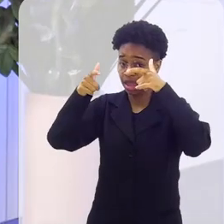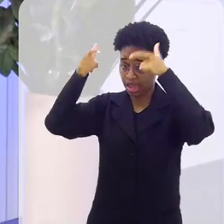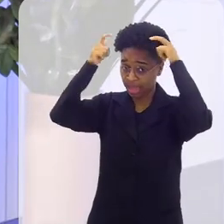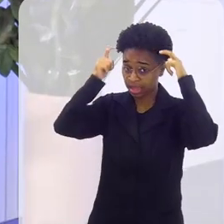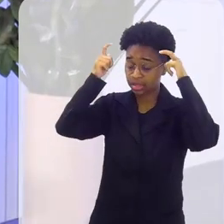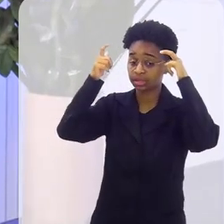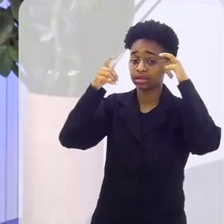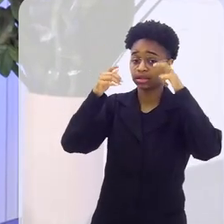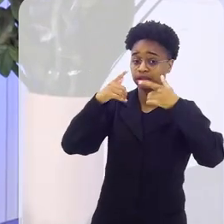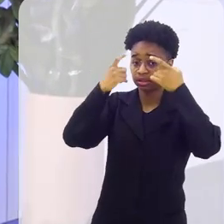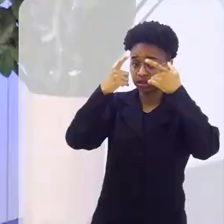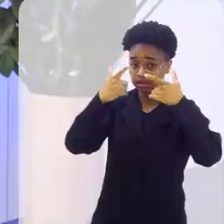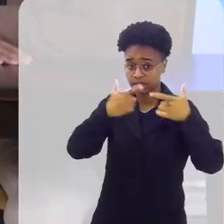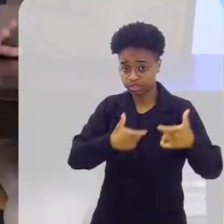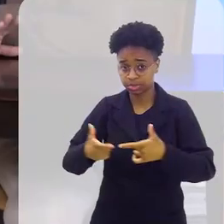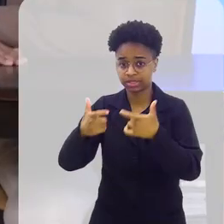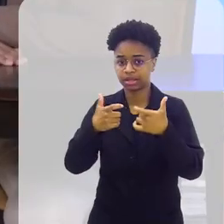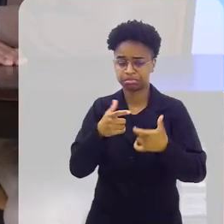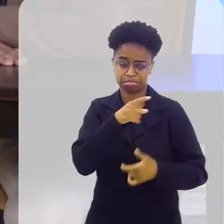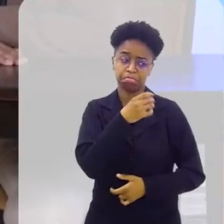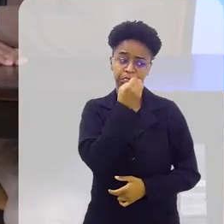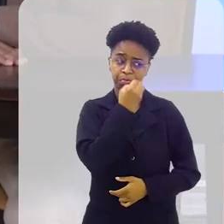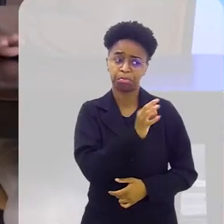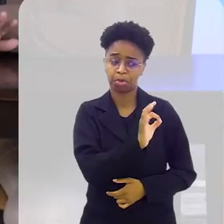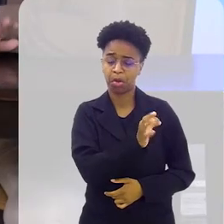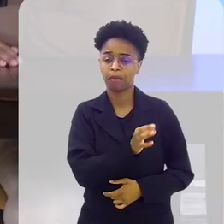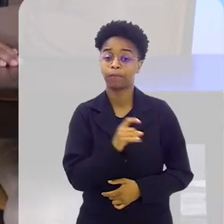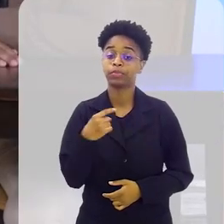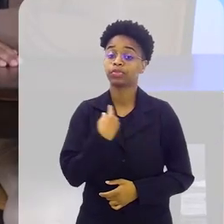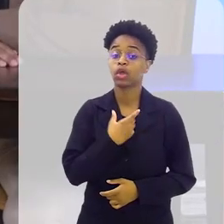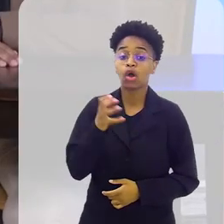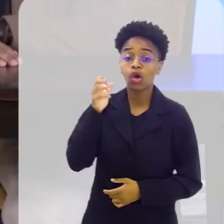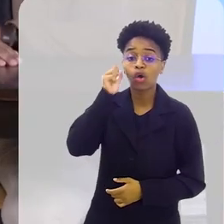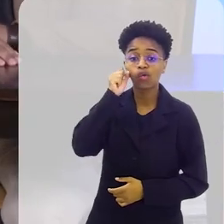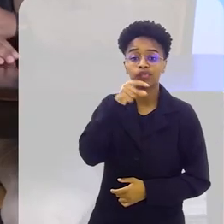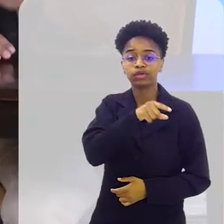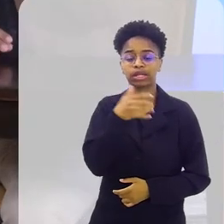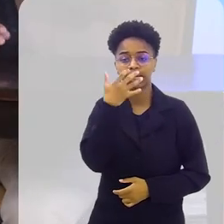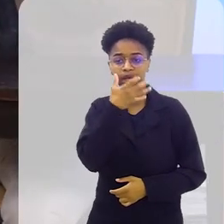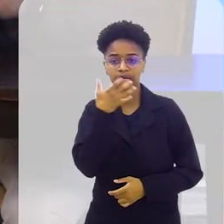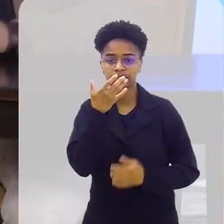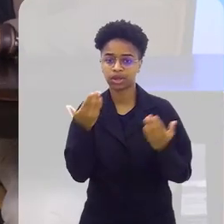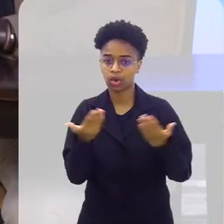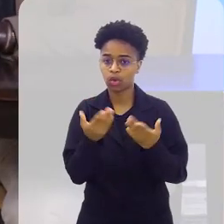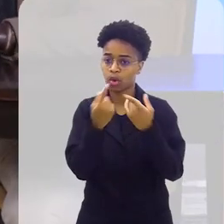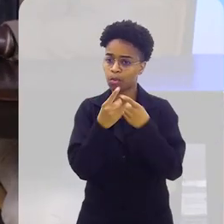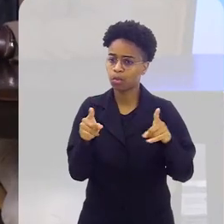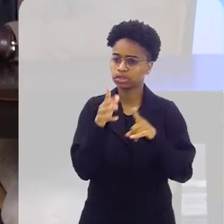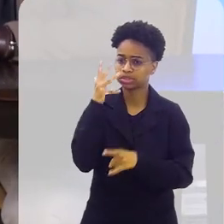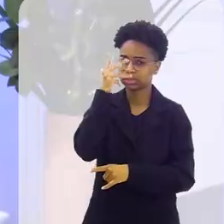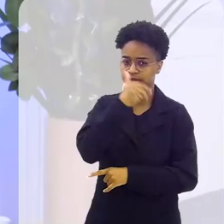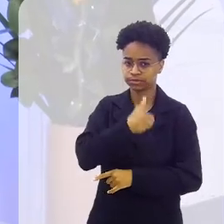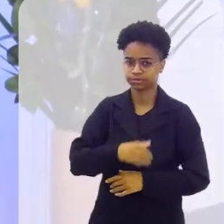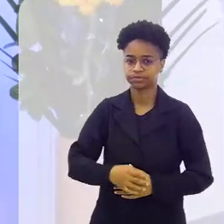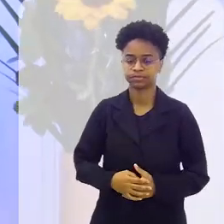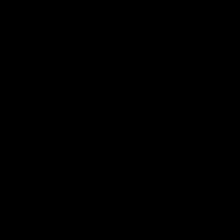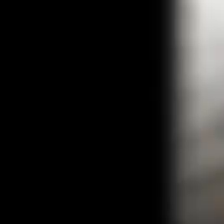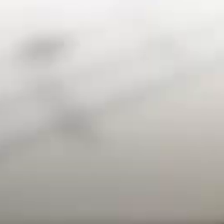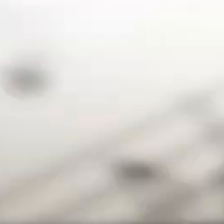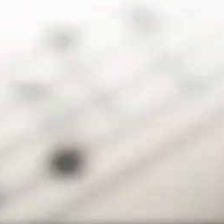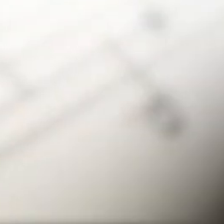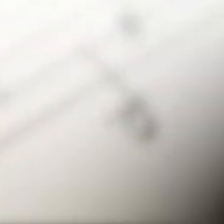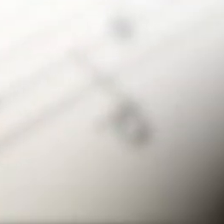nas batalhas. Caramba, se saiu muito bem. Vamos ouvir então para todo o Brasil o nosso Marcelo cantando essa música